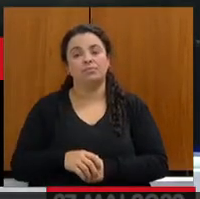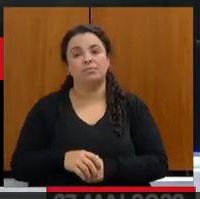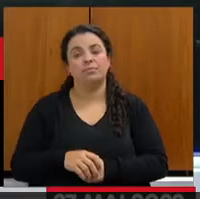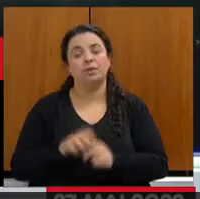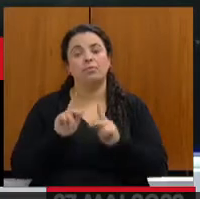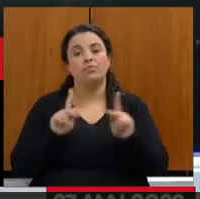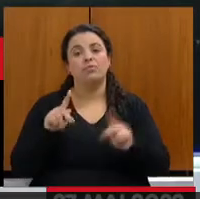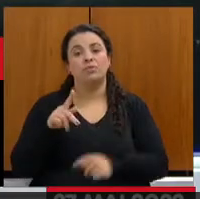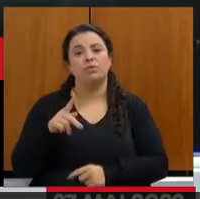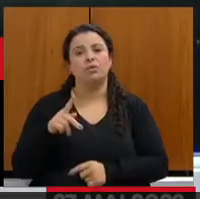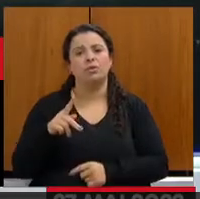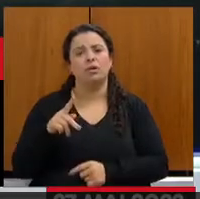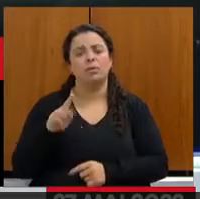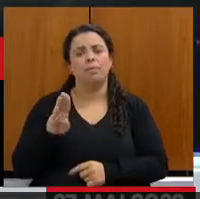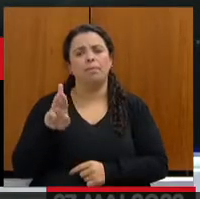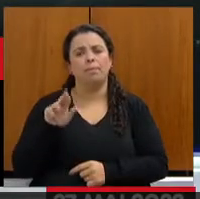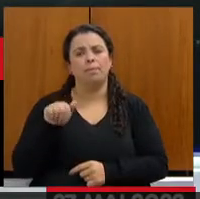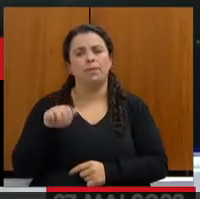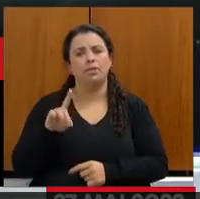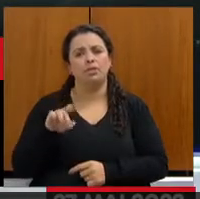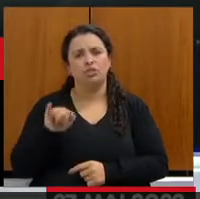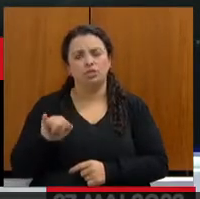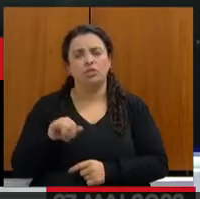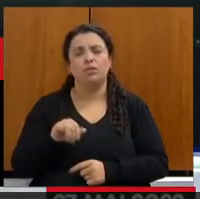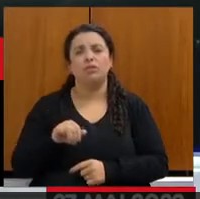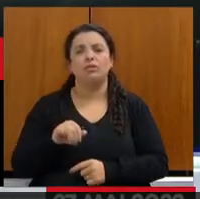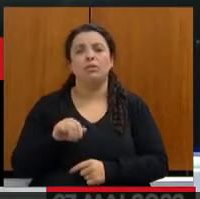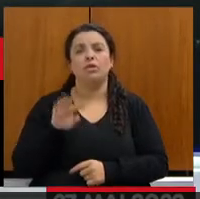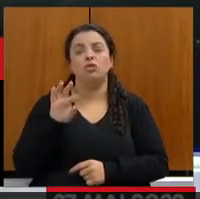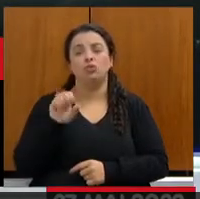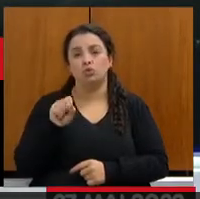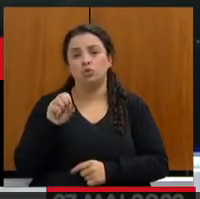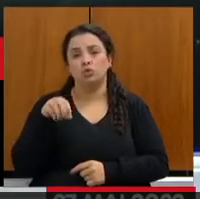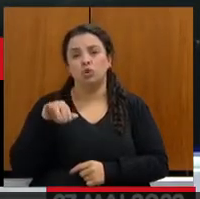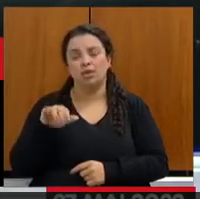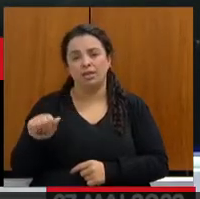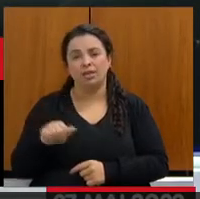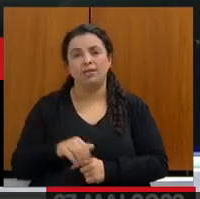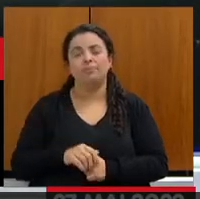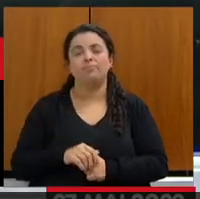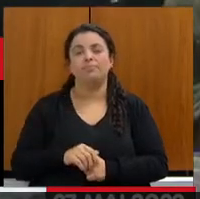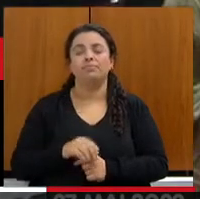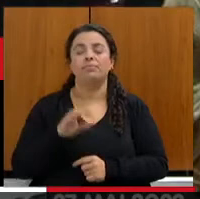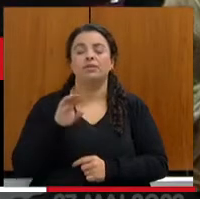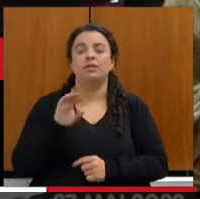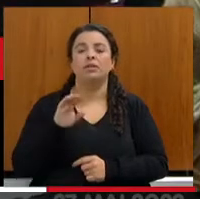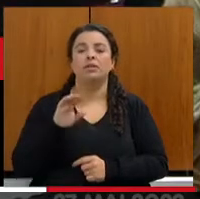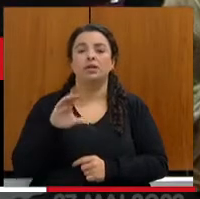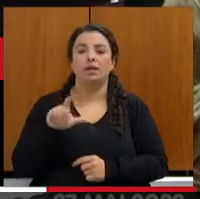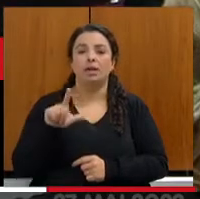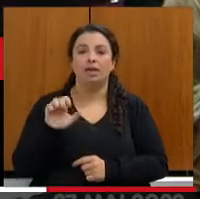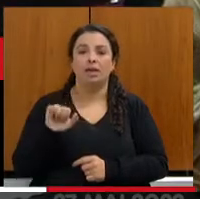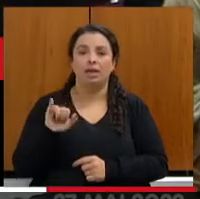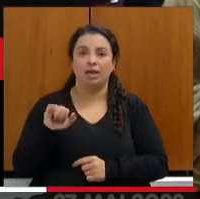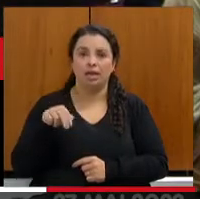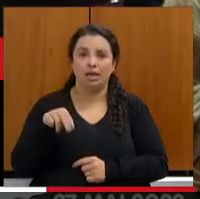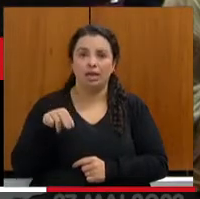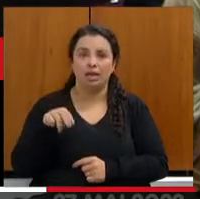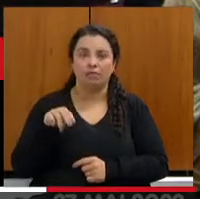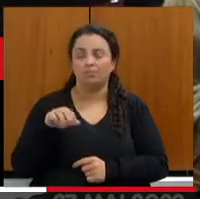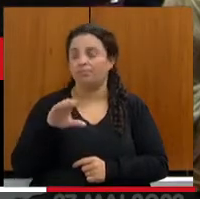Sônia Mara Thays Leão tenente-coronel Cleide Teresa Lima Então eu quero